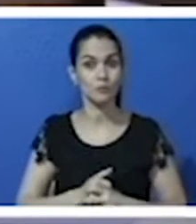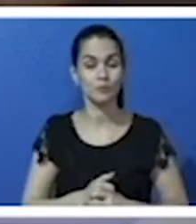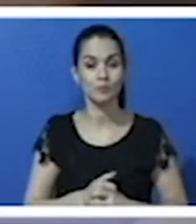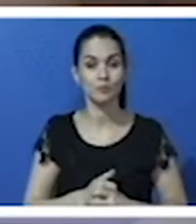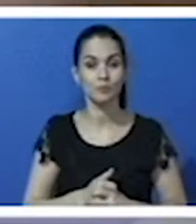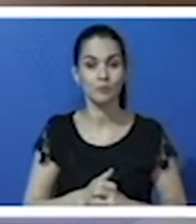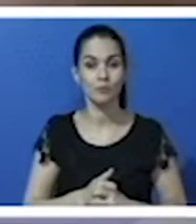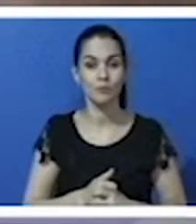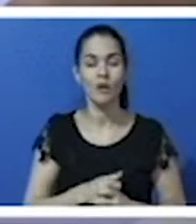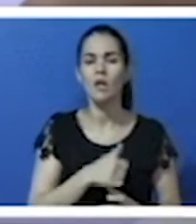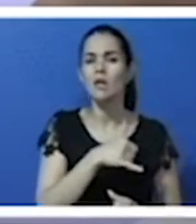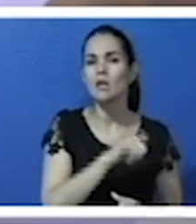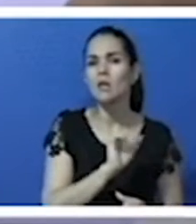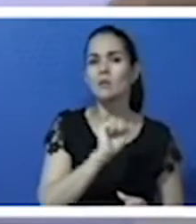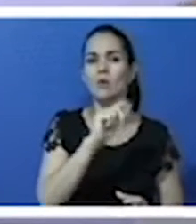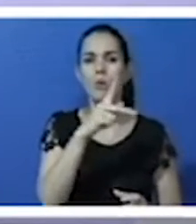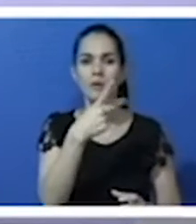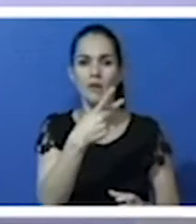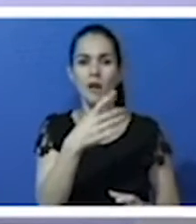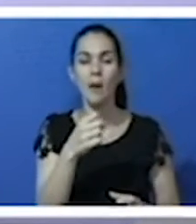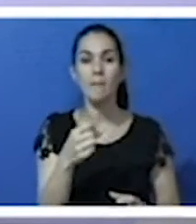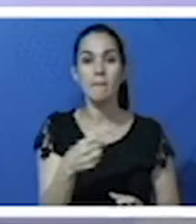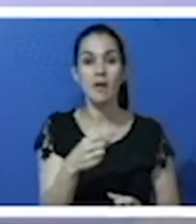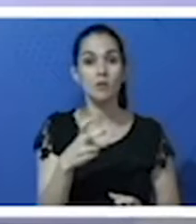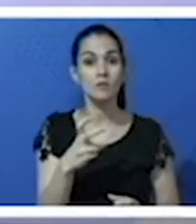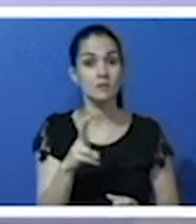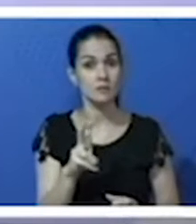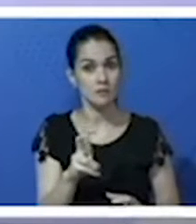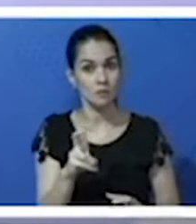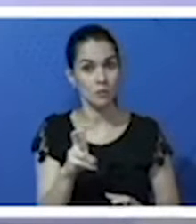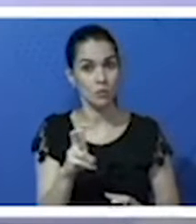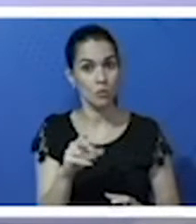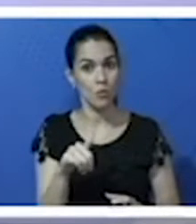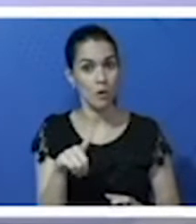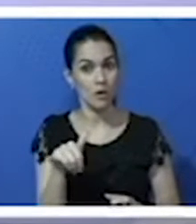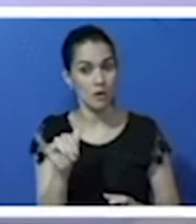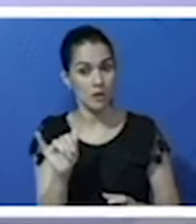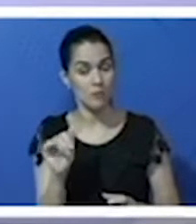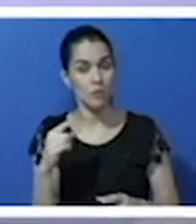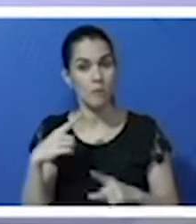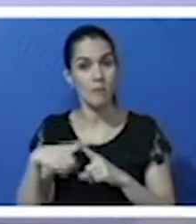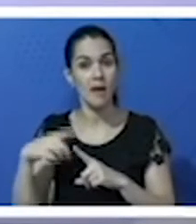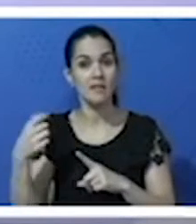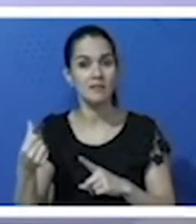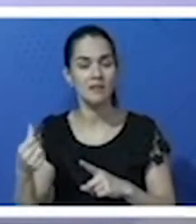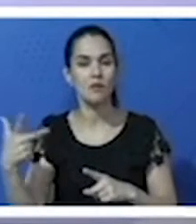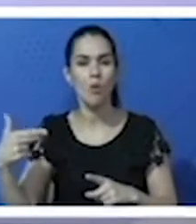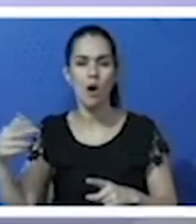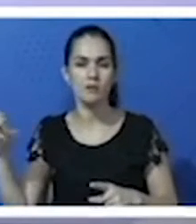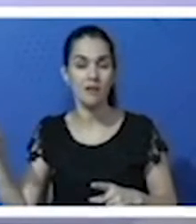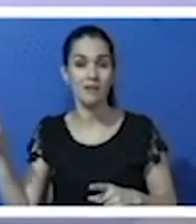Então aqui, né, vai ficar y elevado ao quadrado menos 5y mais 6. Isso aqui cai numa equação do segundo grau.